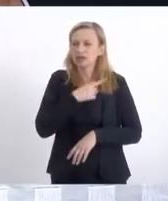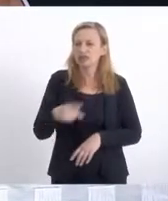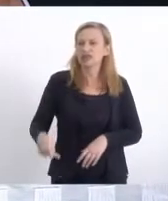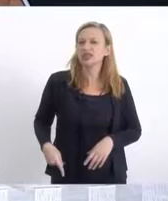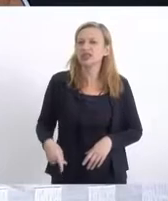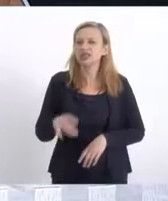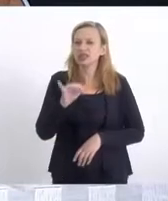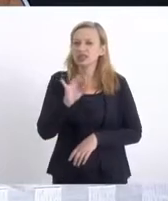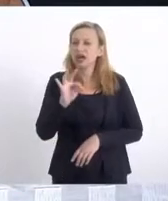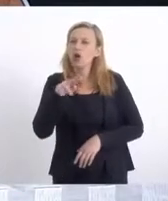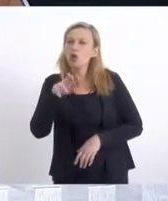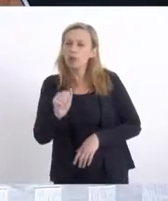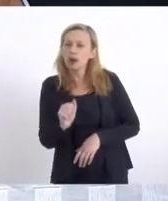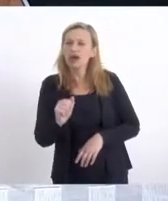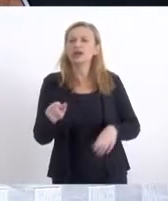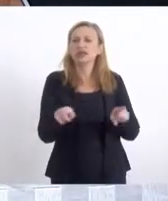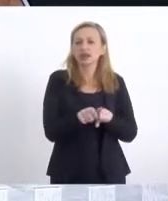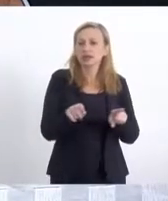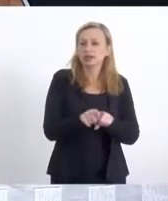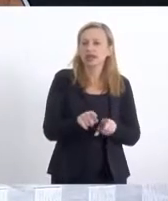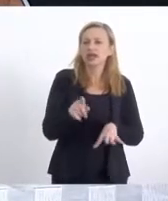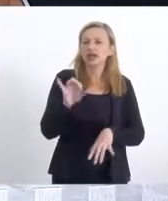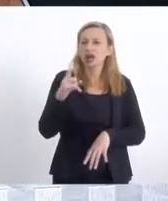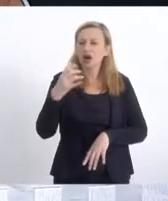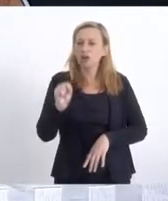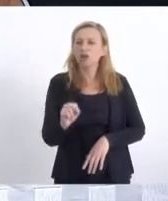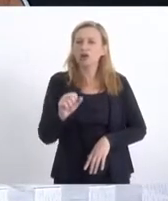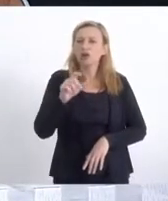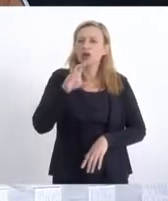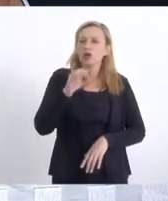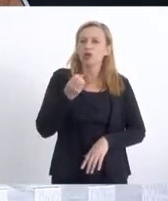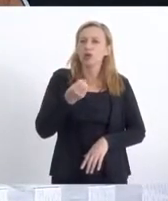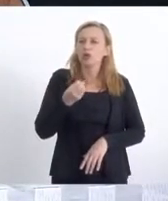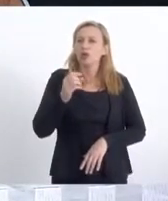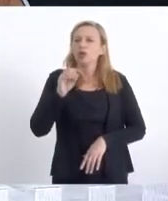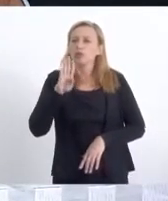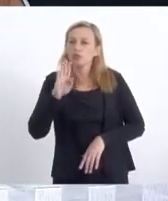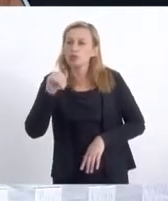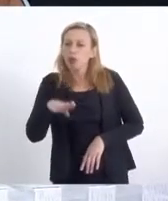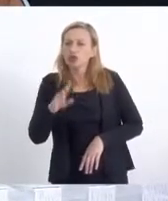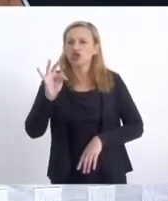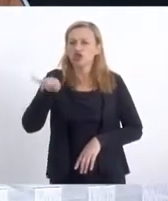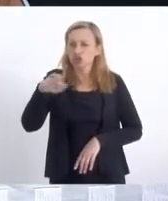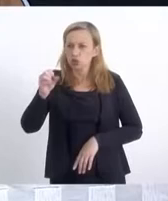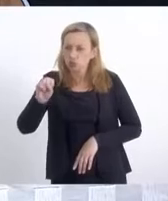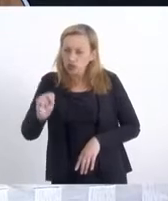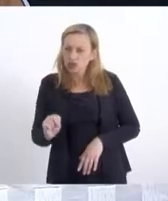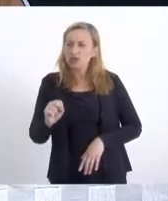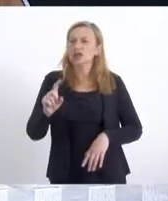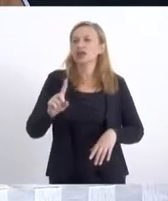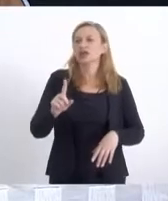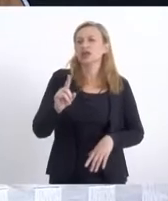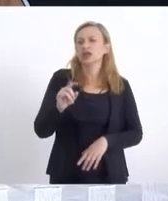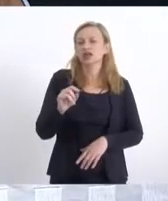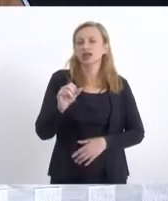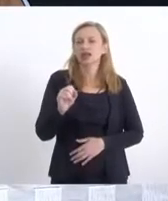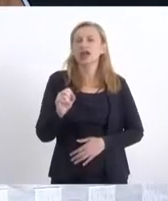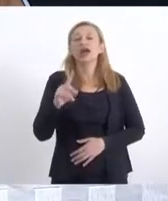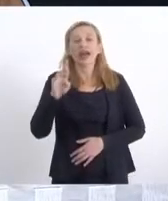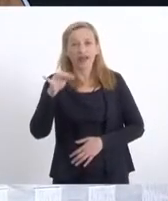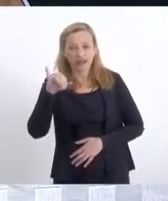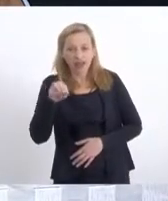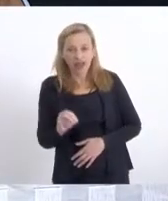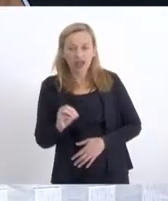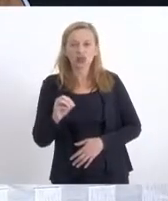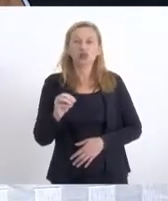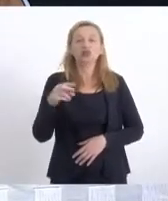Associação Comercial de Bom Jesus, Glauco Soares Pereira, Glauco Japonês, presidente da Associação Comercial de Miracema, Renato